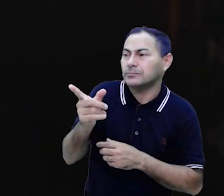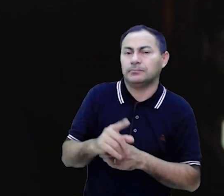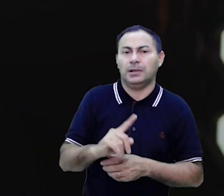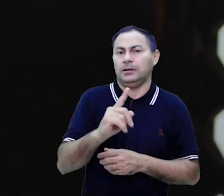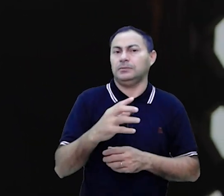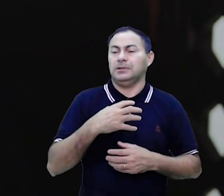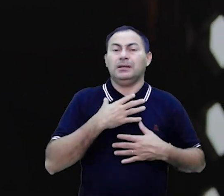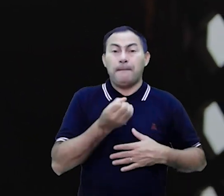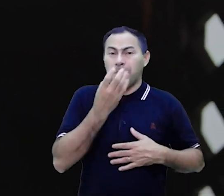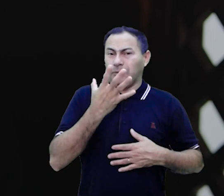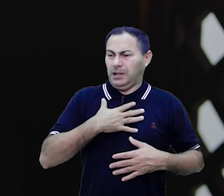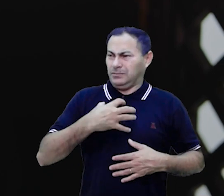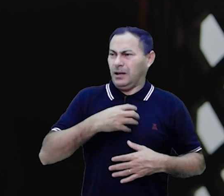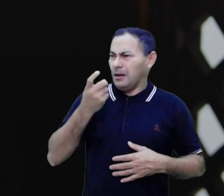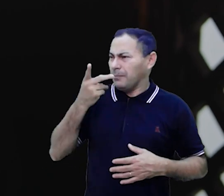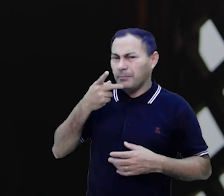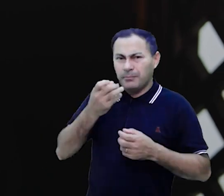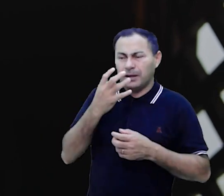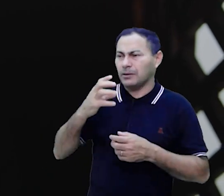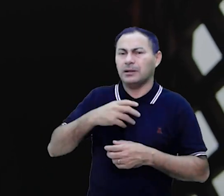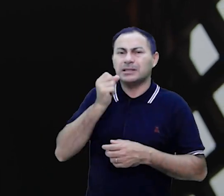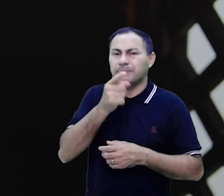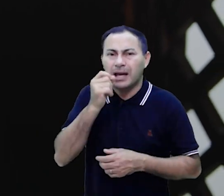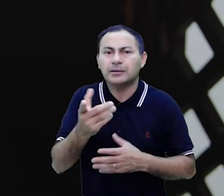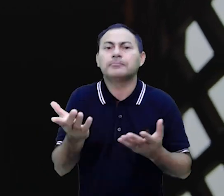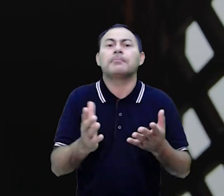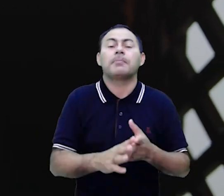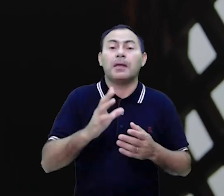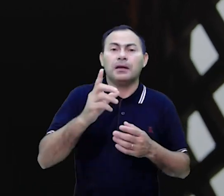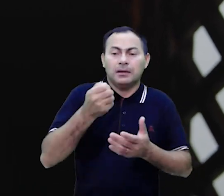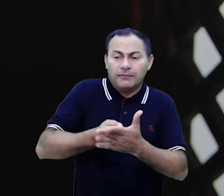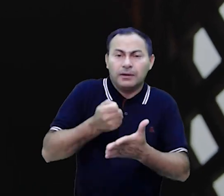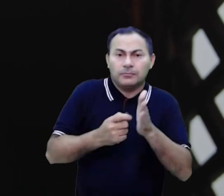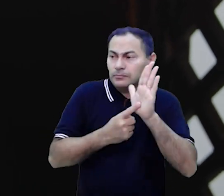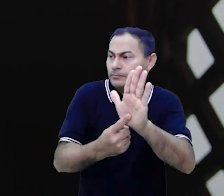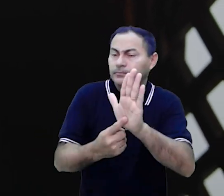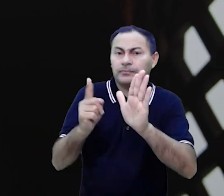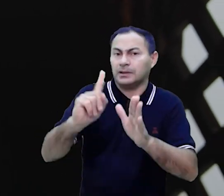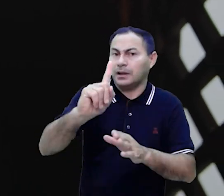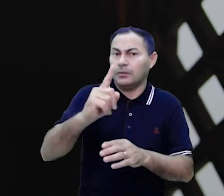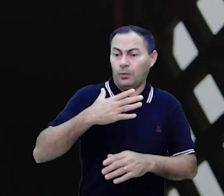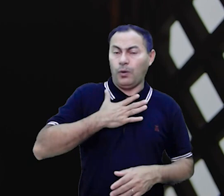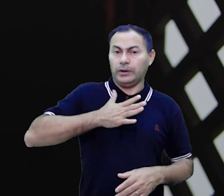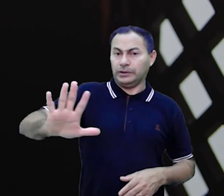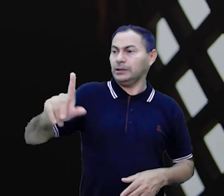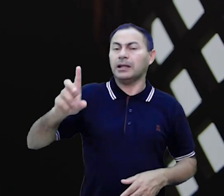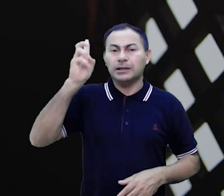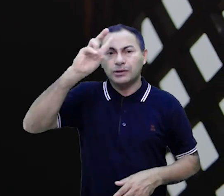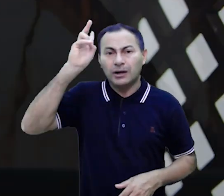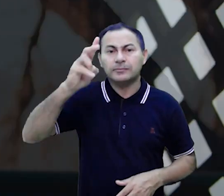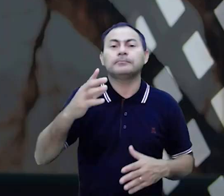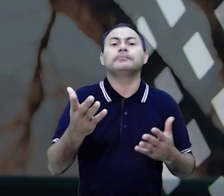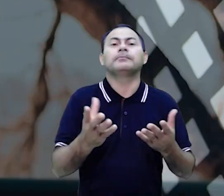piadas? Ele não estava confortável com aquela situação. Será que ele deveria demonstrar que não estava